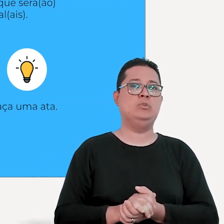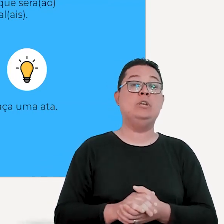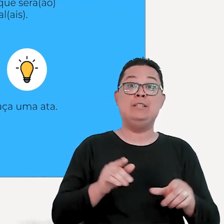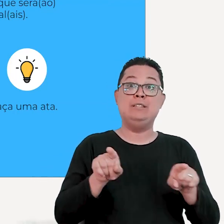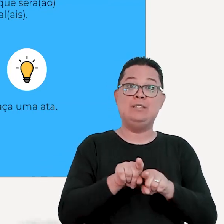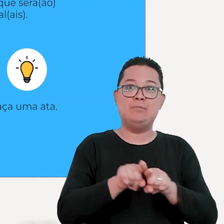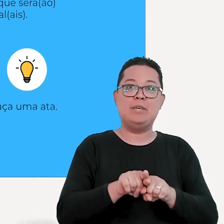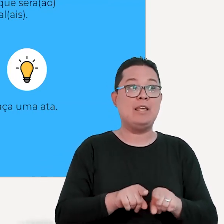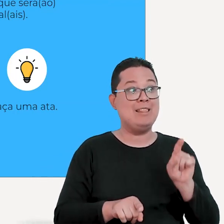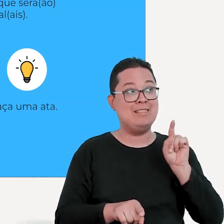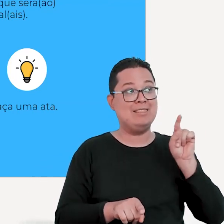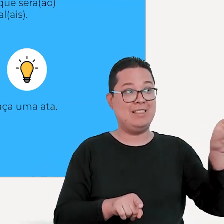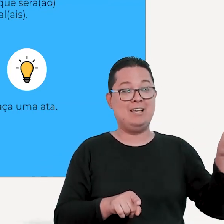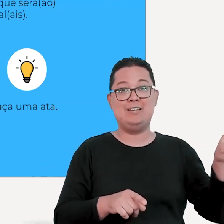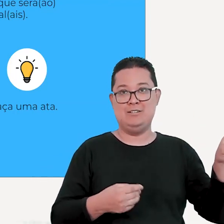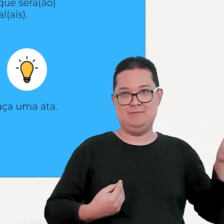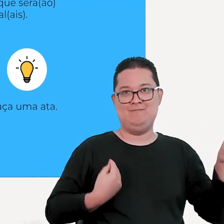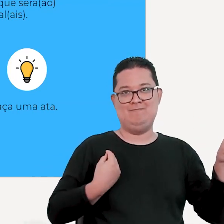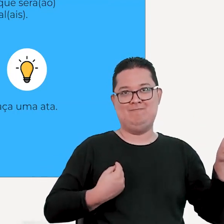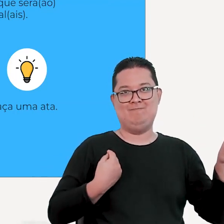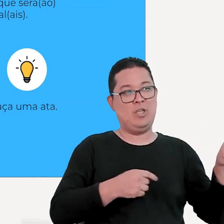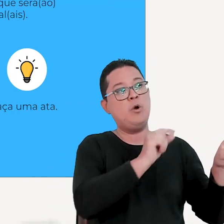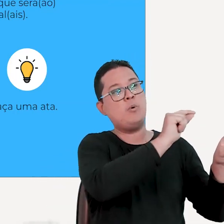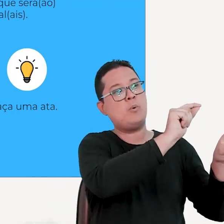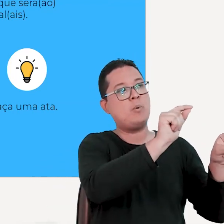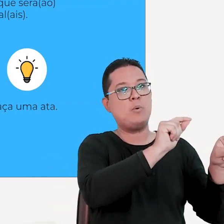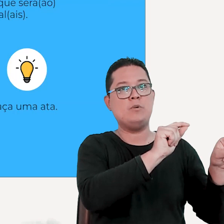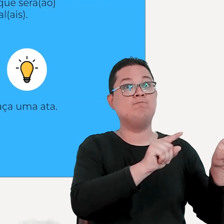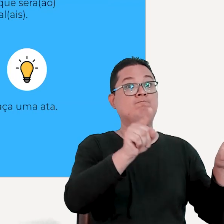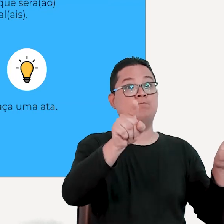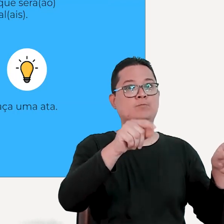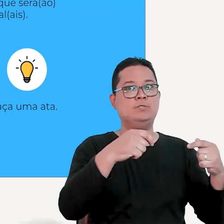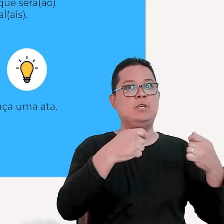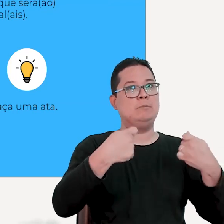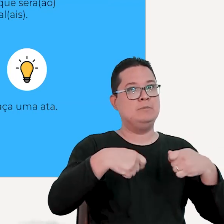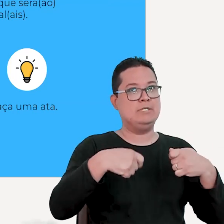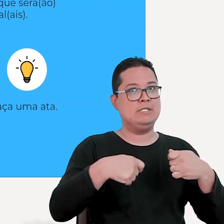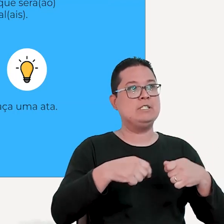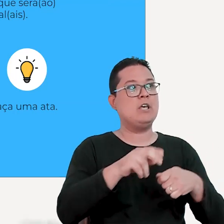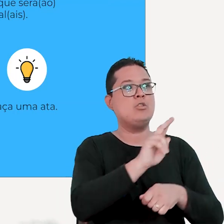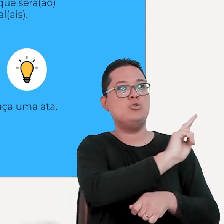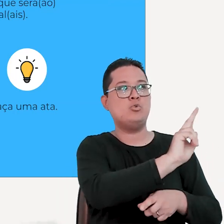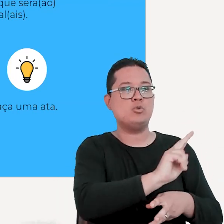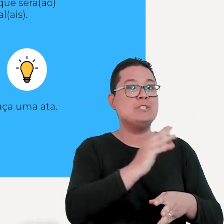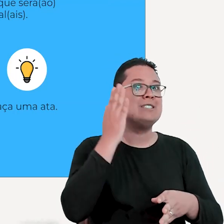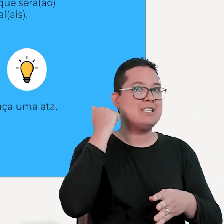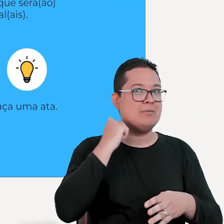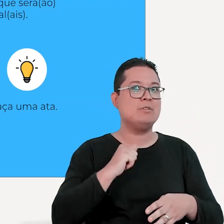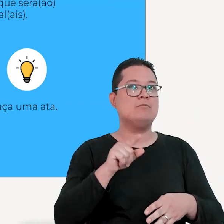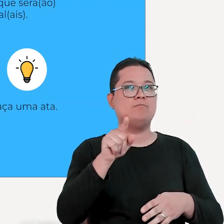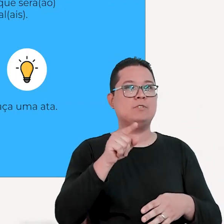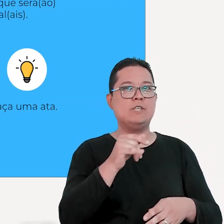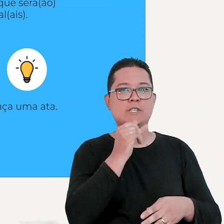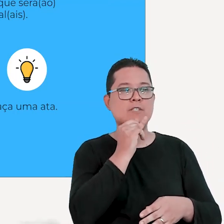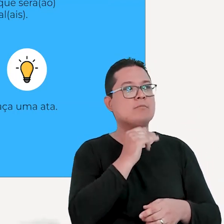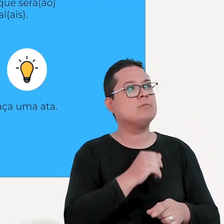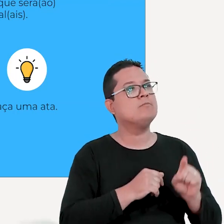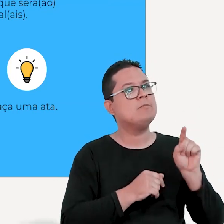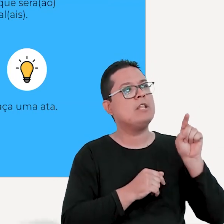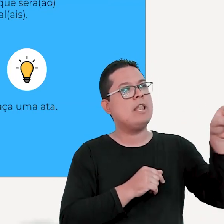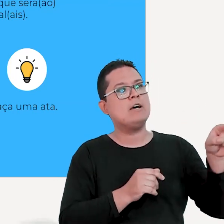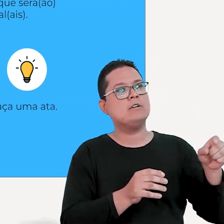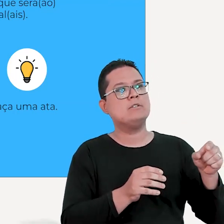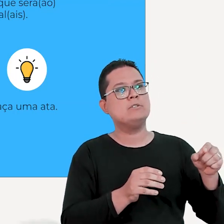de kickoff, tem a pessoa do jurídico, que é a Mariana, que vai cuidar desse projeto. Mariana, jurídico, e-mail tal,